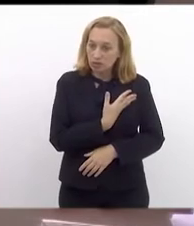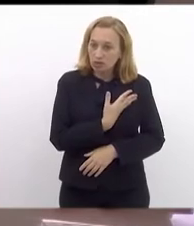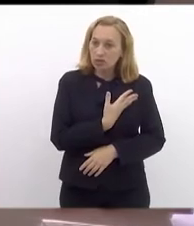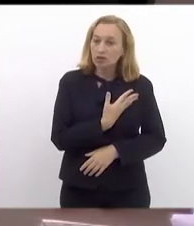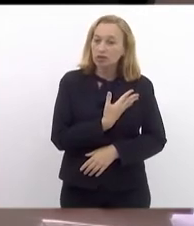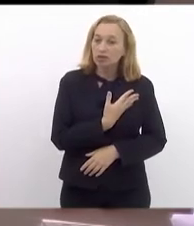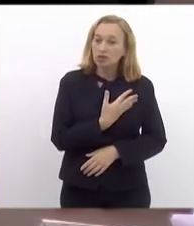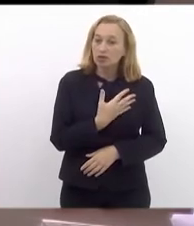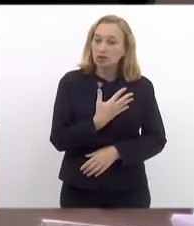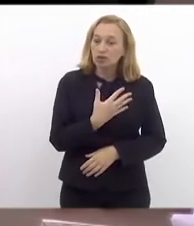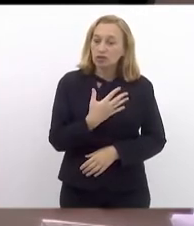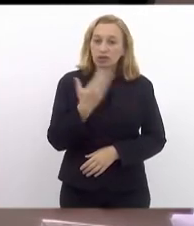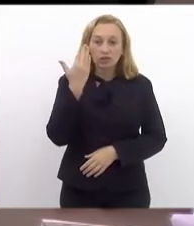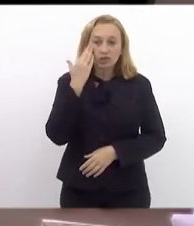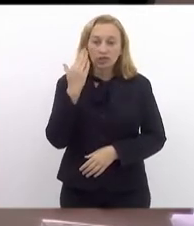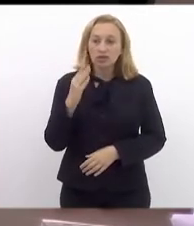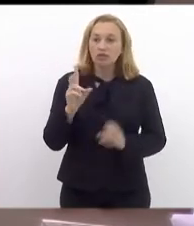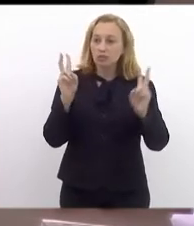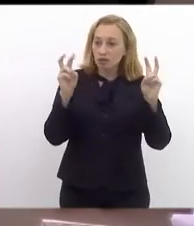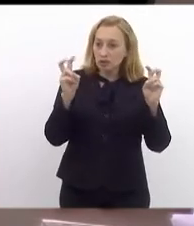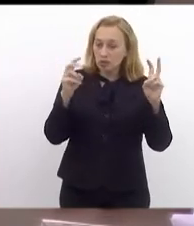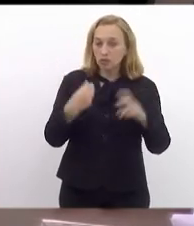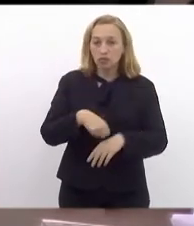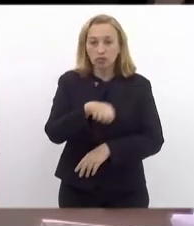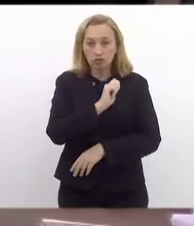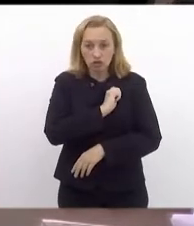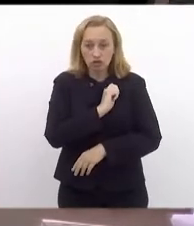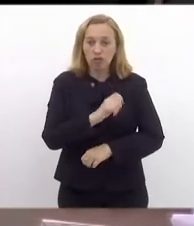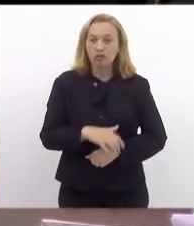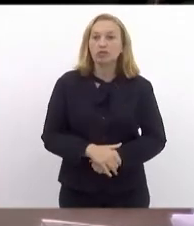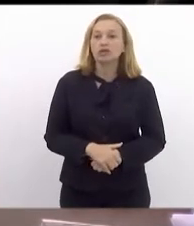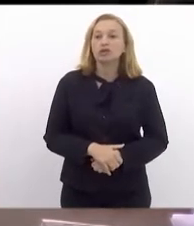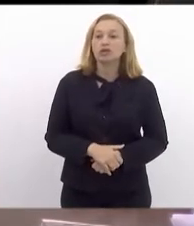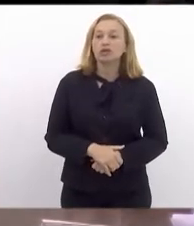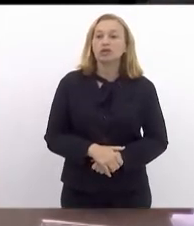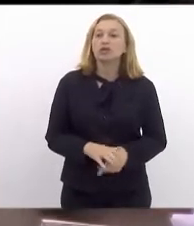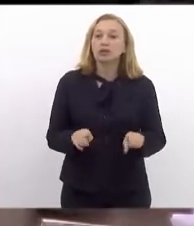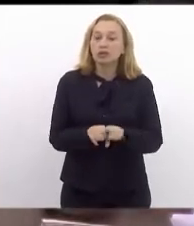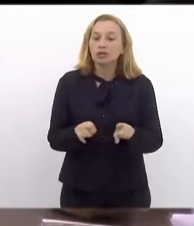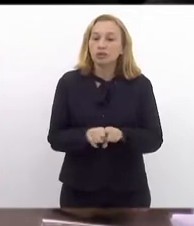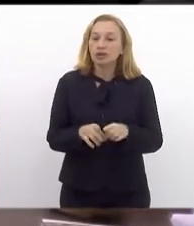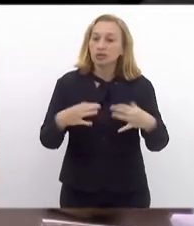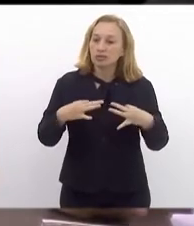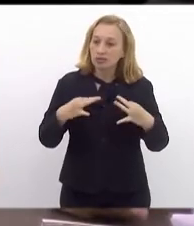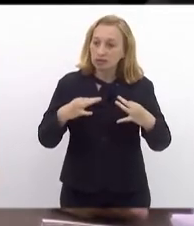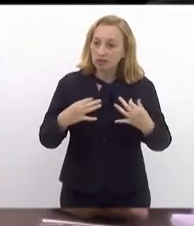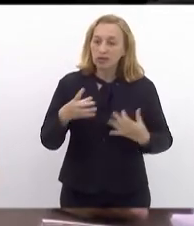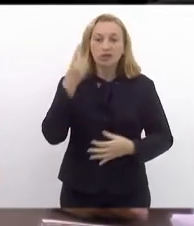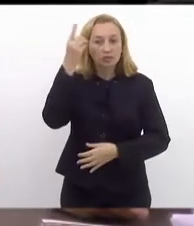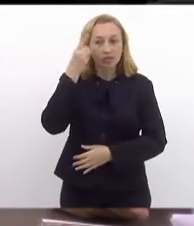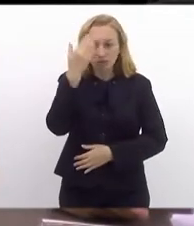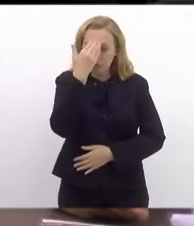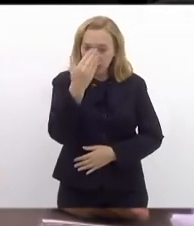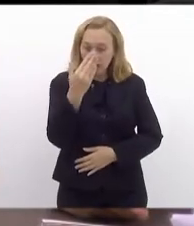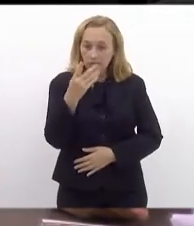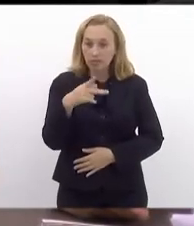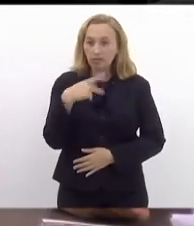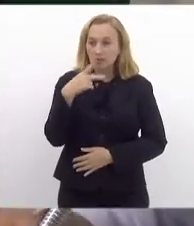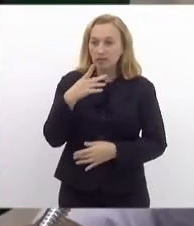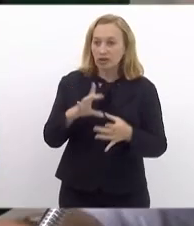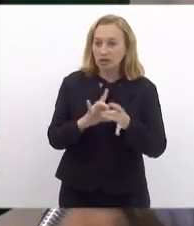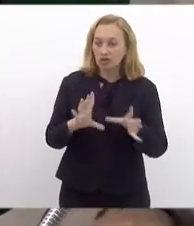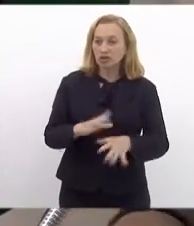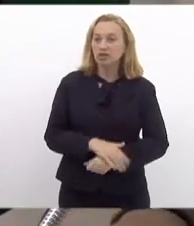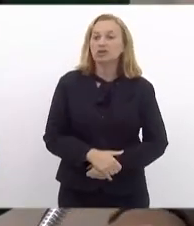ali super alinhado com a questão do regime de recuperação fiscal e também ficamos à disposição Deputado muito obrigada pela palavra